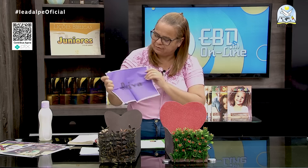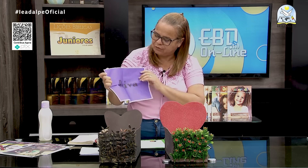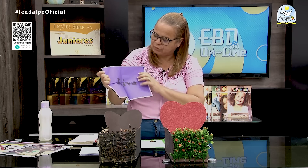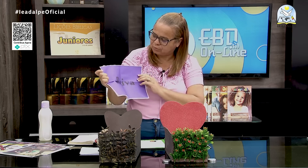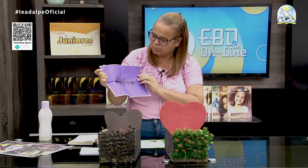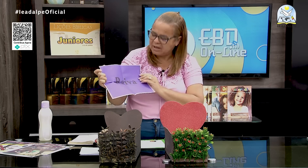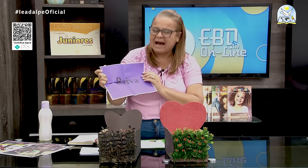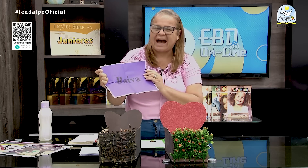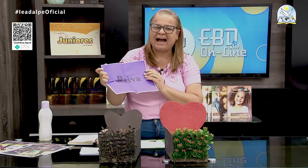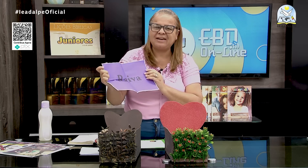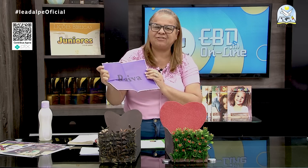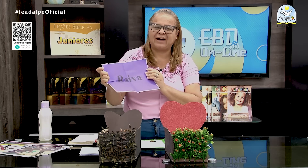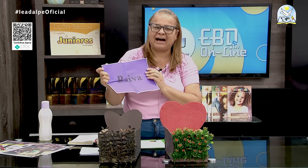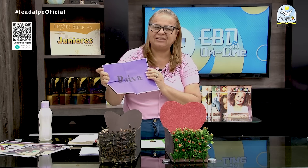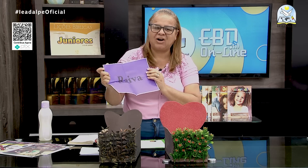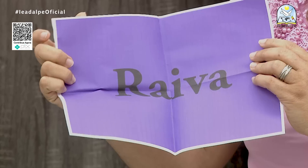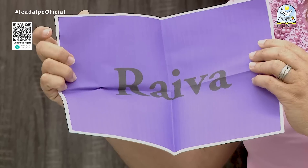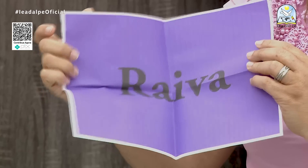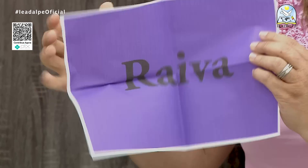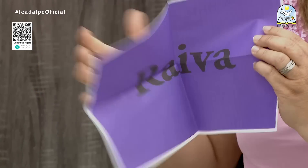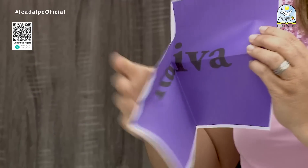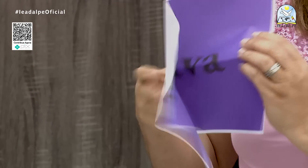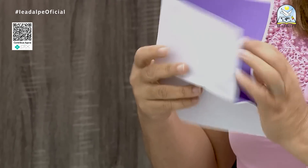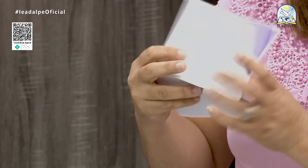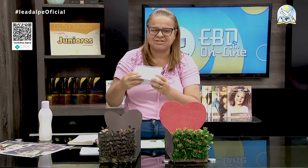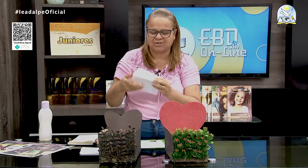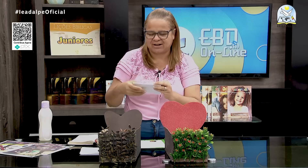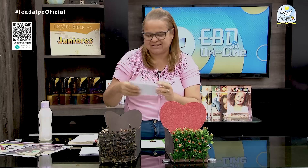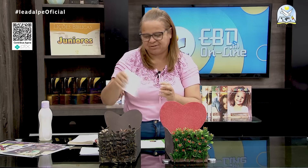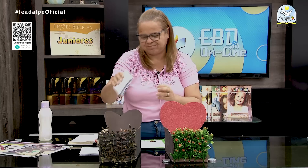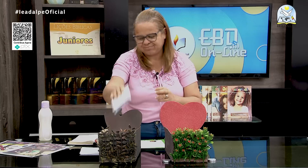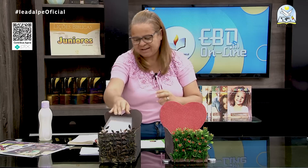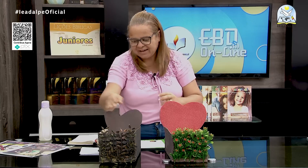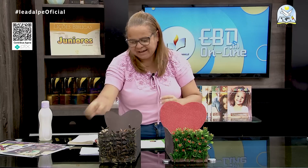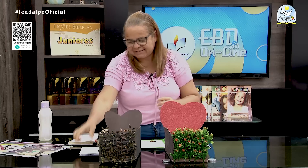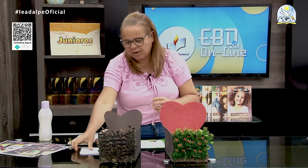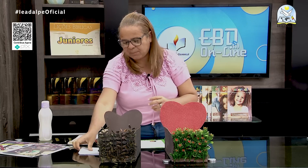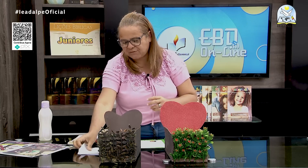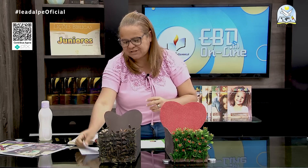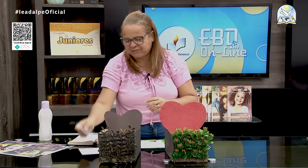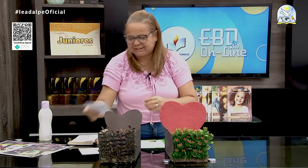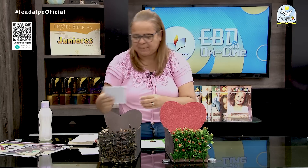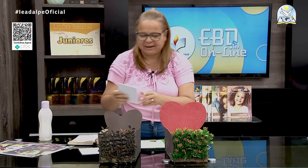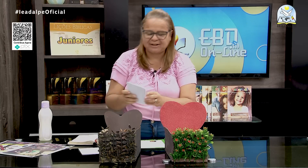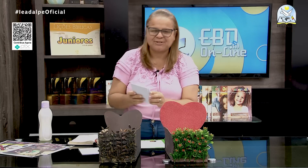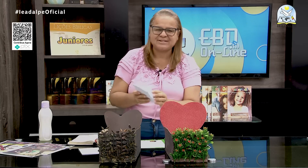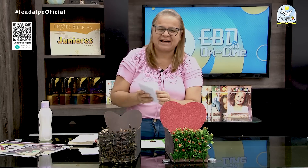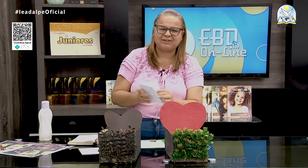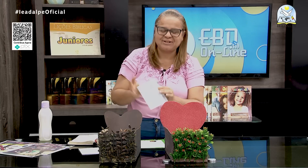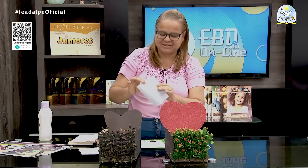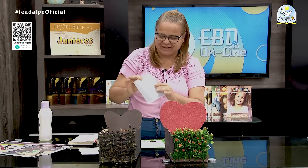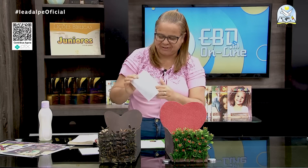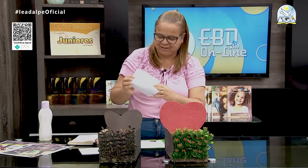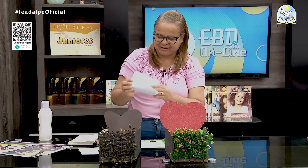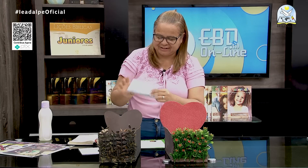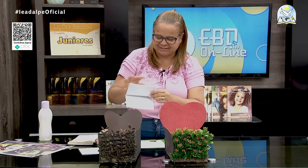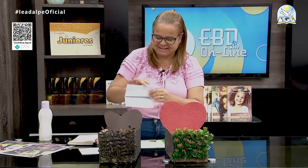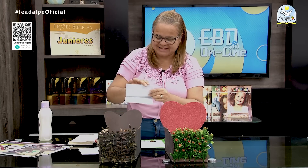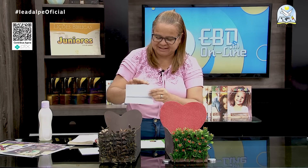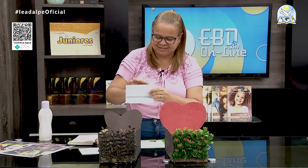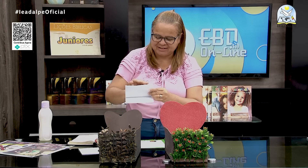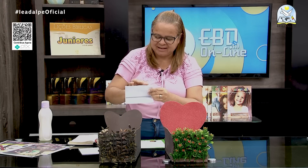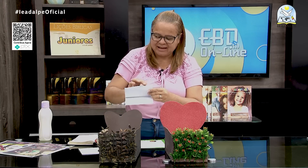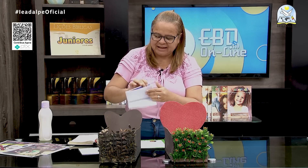fruto raiva Nossa não podemos guardar em nosso coração então o professor vai trabalhando com os alunos e vai colocando